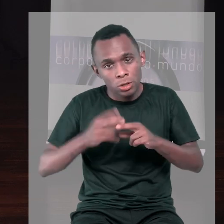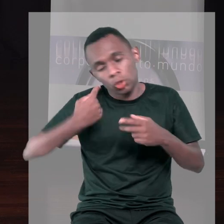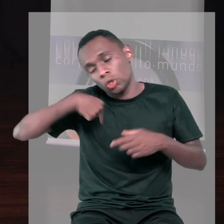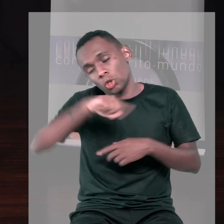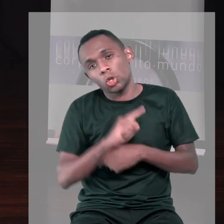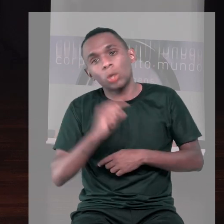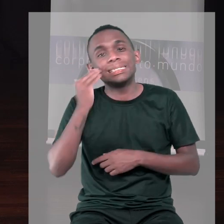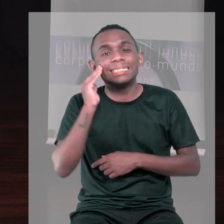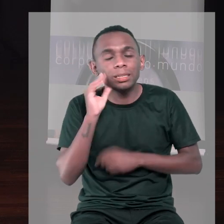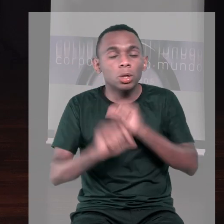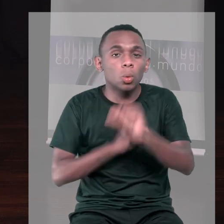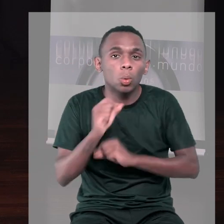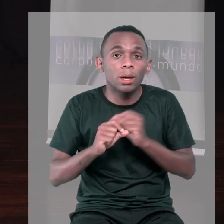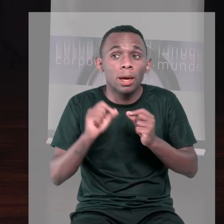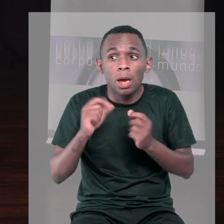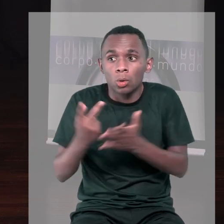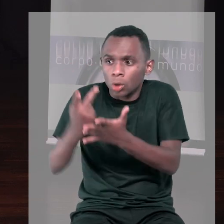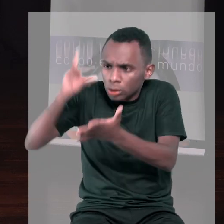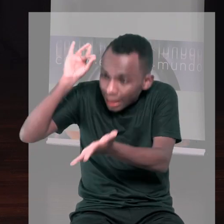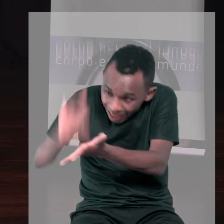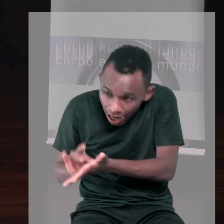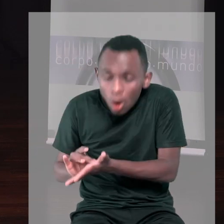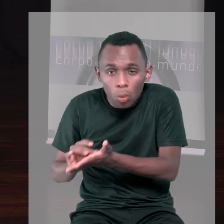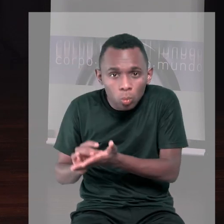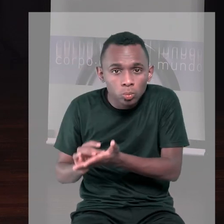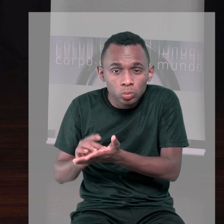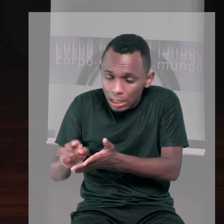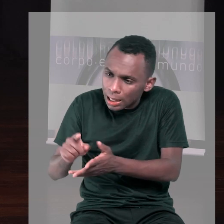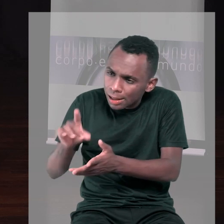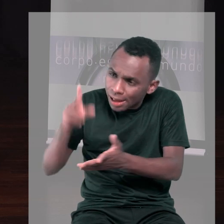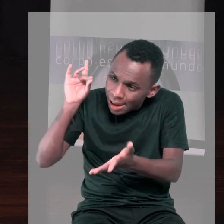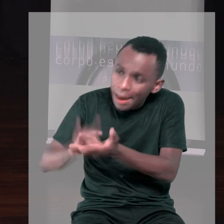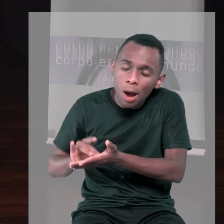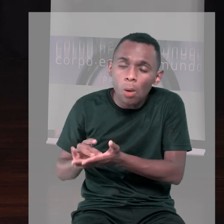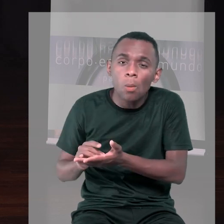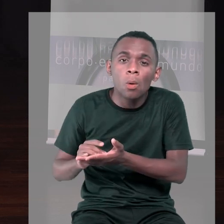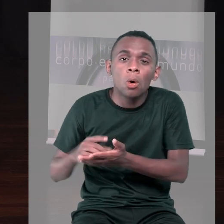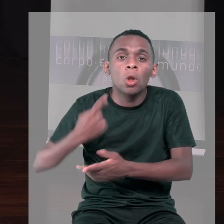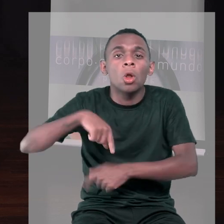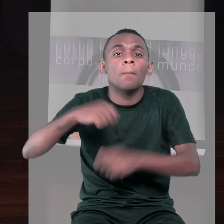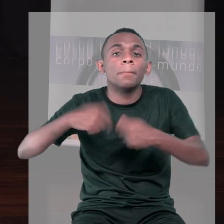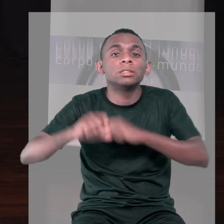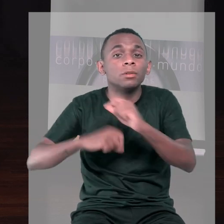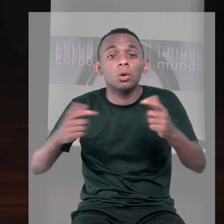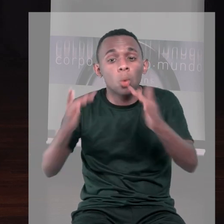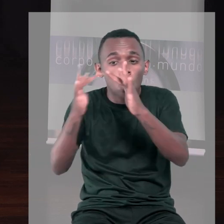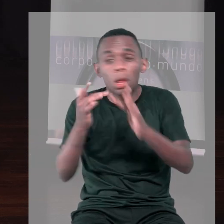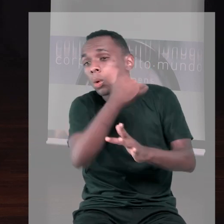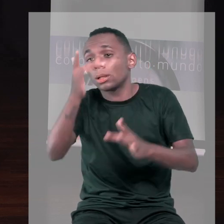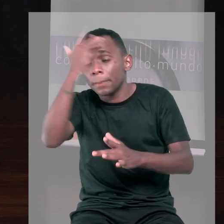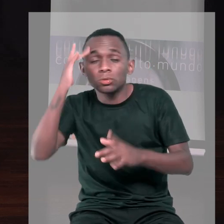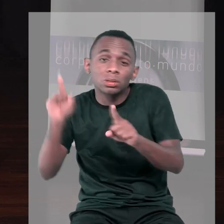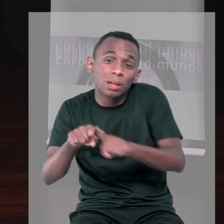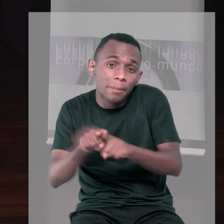Negativamente, basta pensar que se nós estivermos inseridos em uma comunidade que diz que o real é completamente diferente